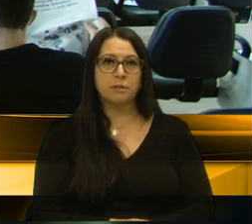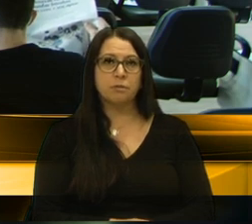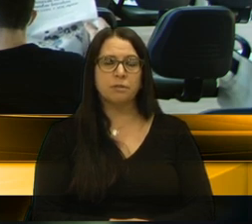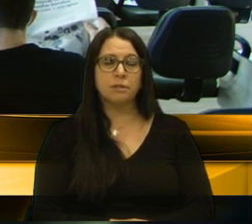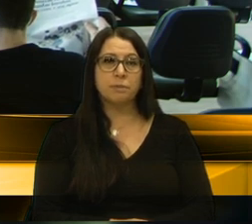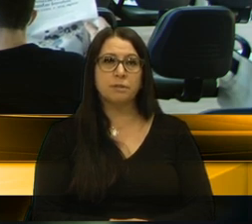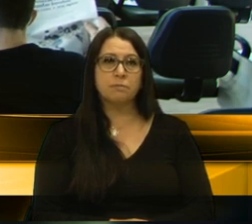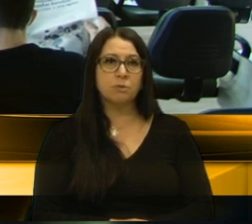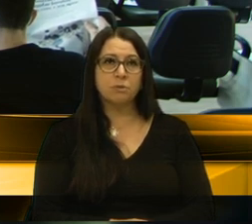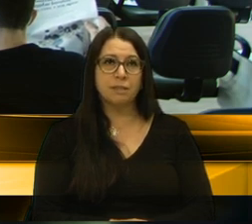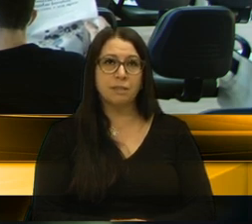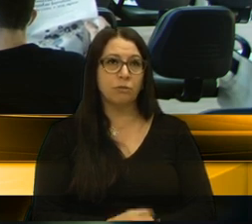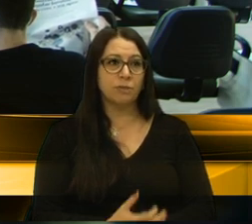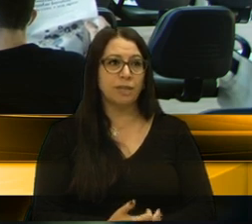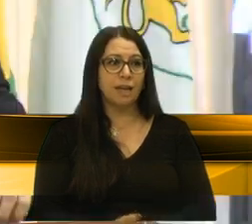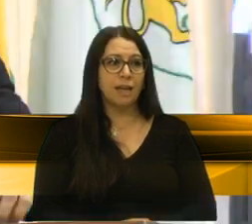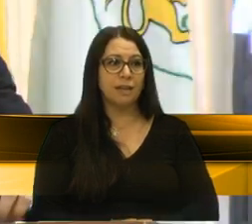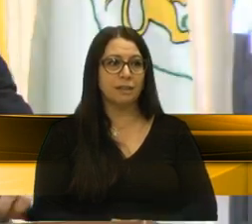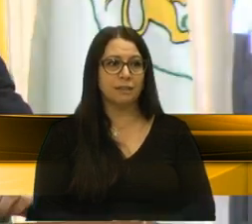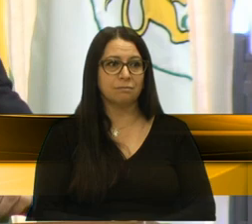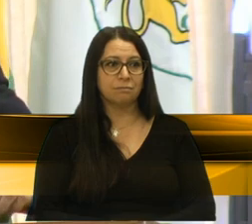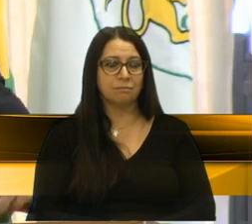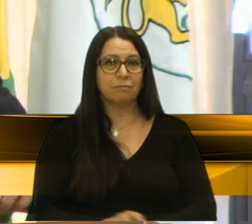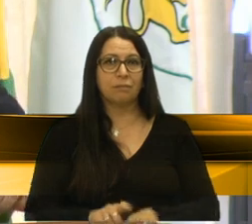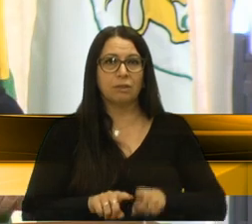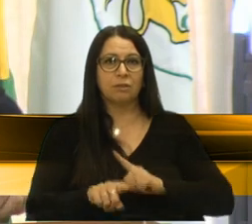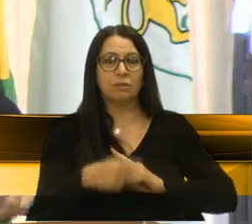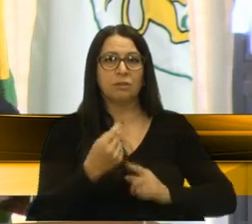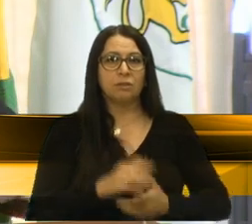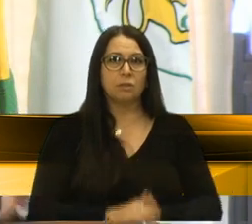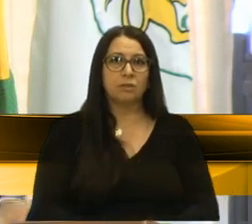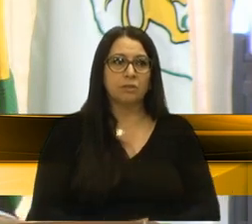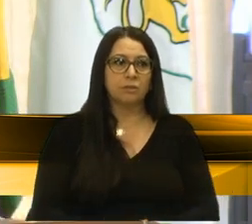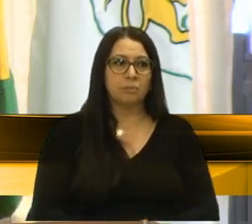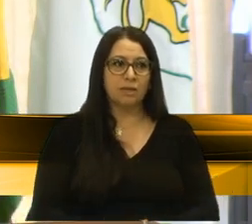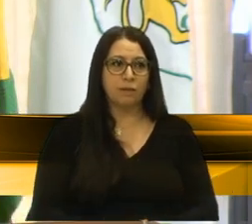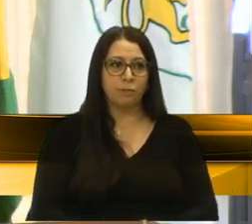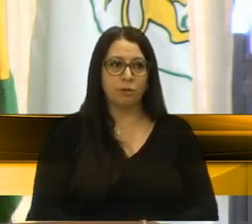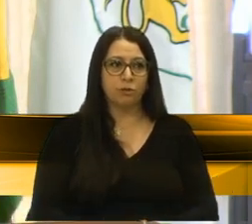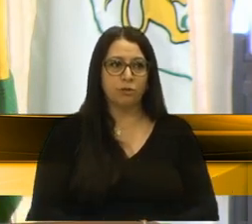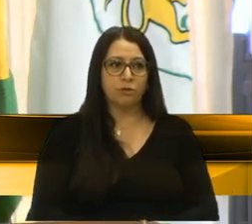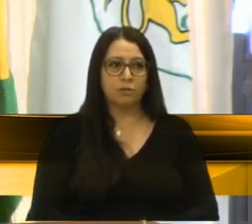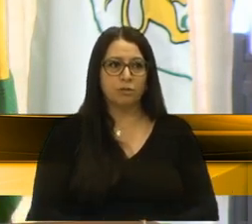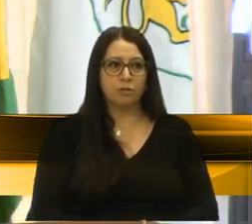Bom dia, presidente. Bom dia a todos que nos acompanham também. Bom,